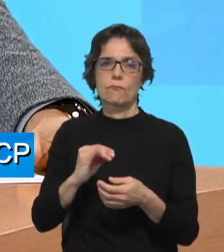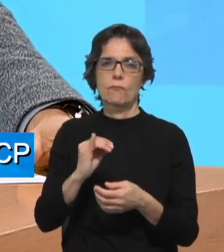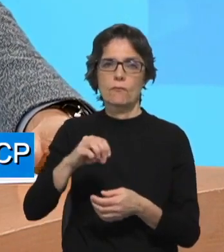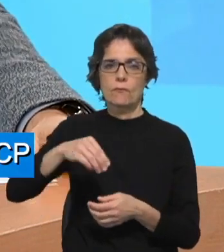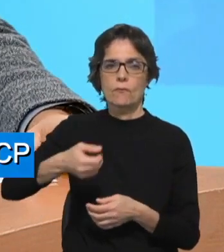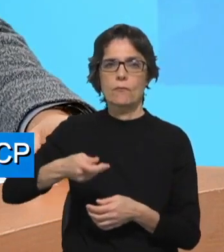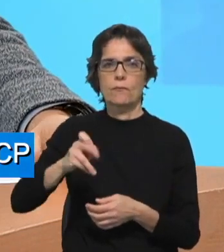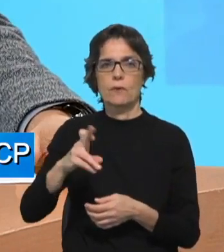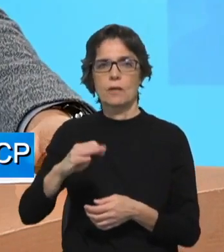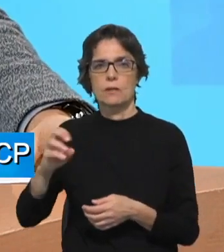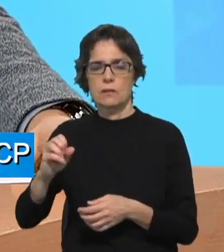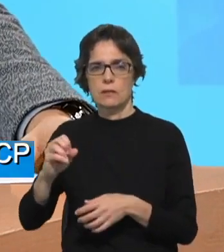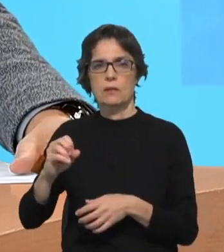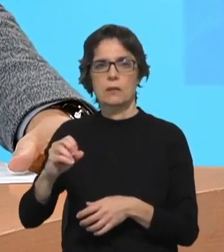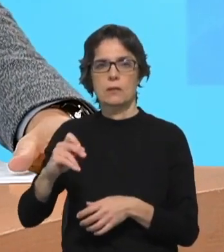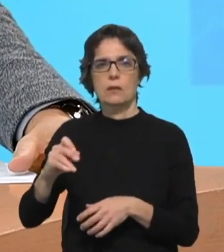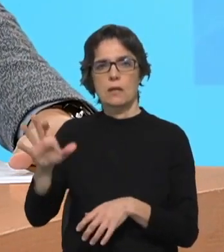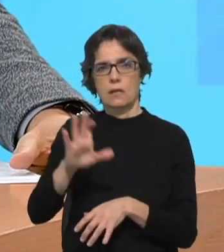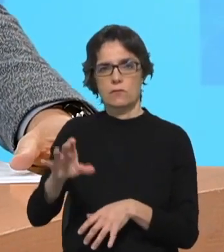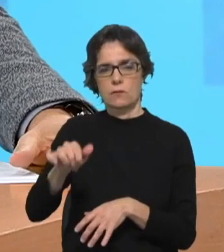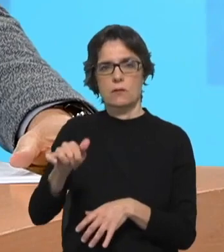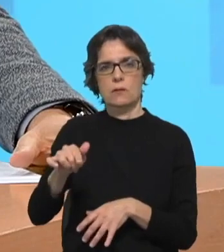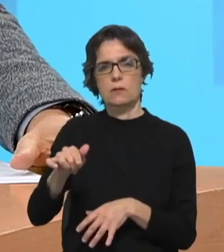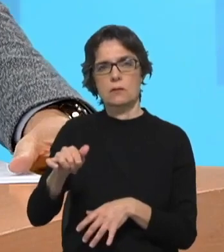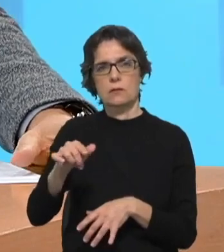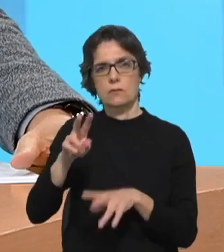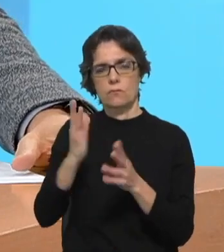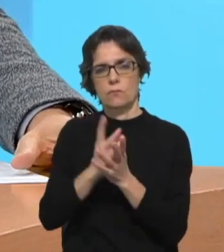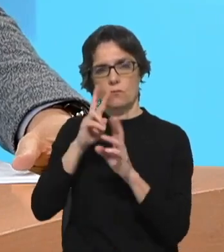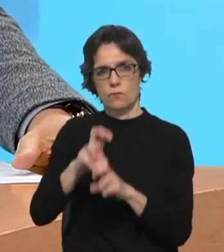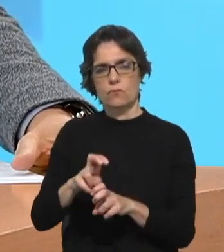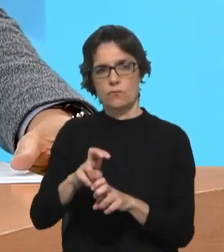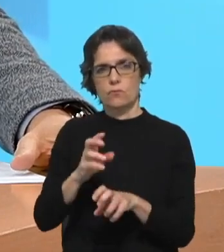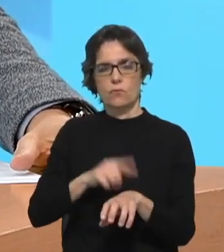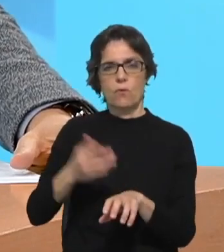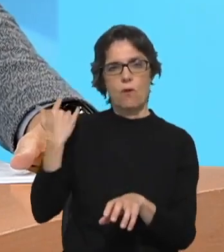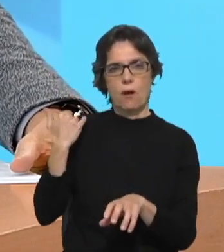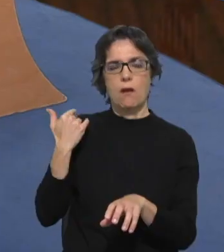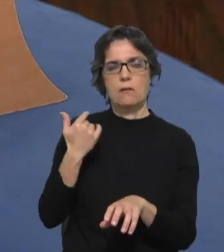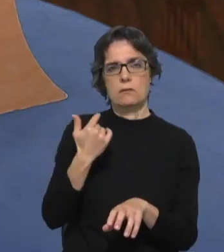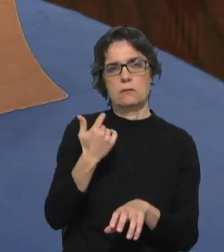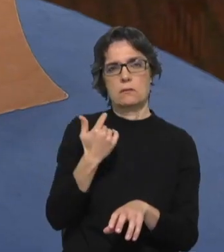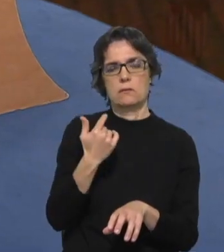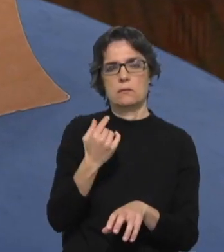de religião que foi iniciada na altura pelo meu colega José Tolentino